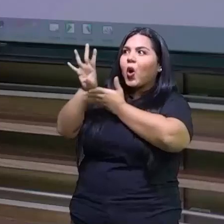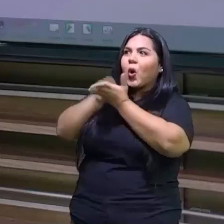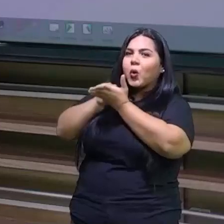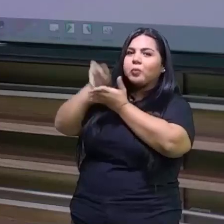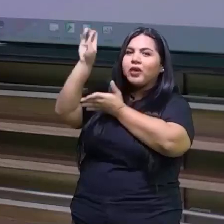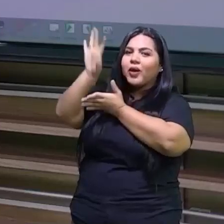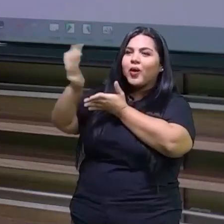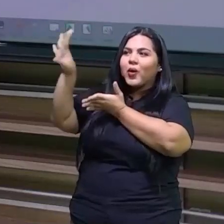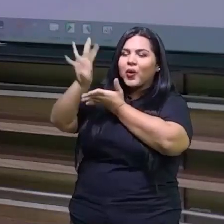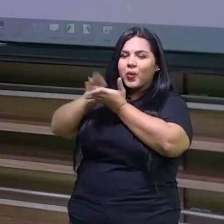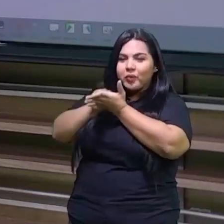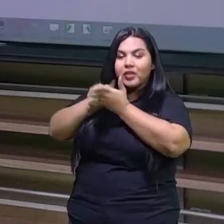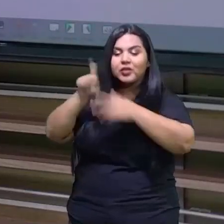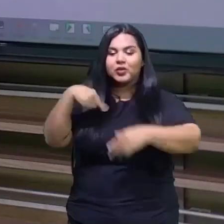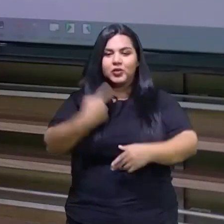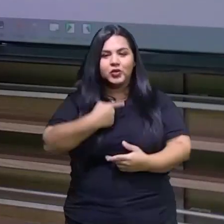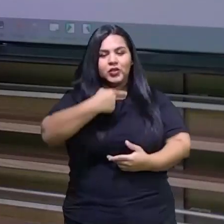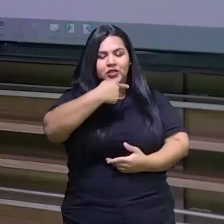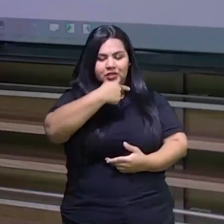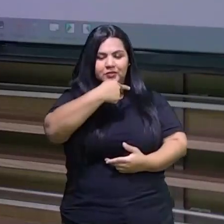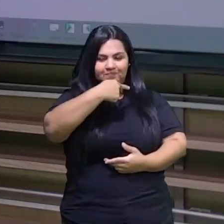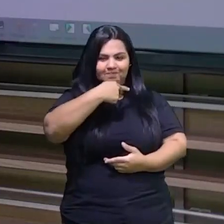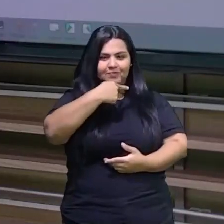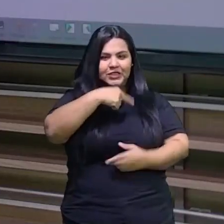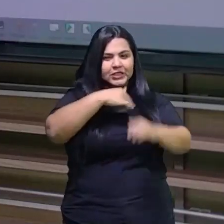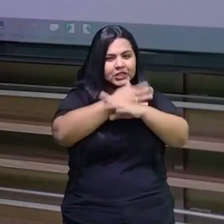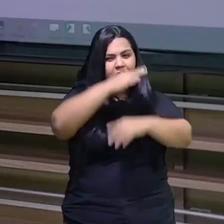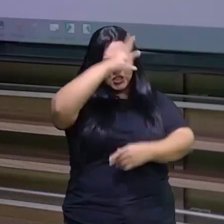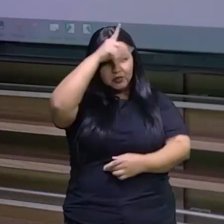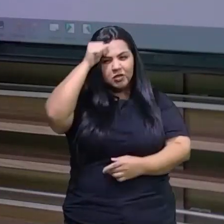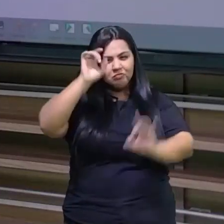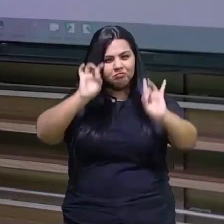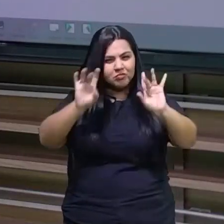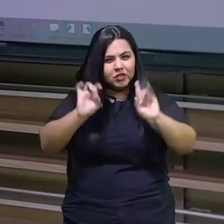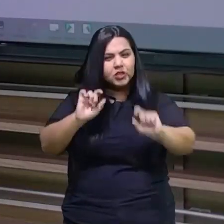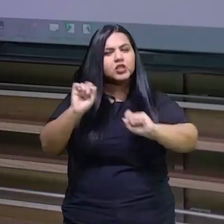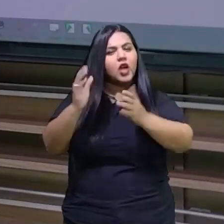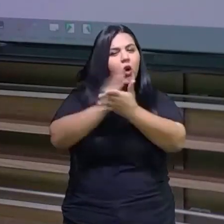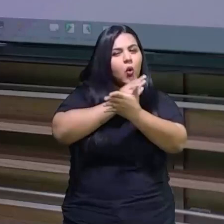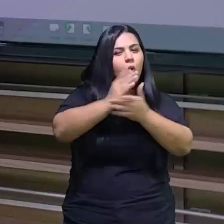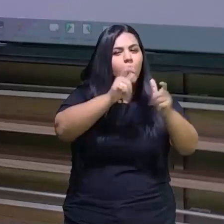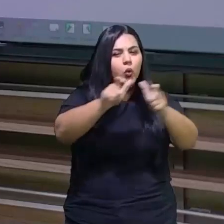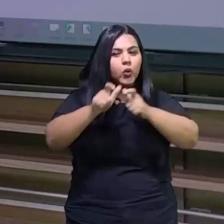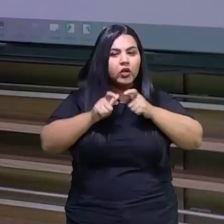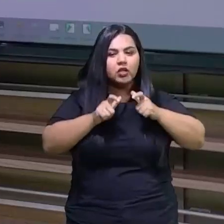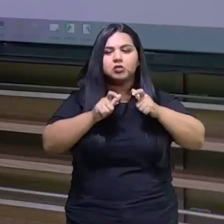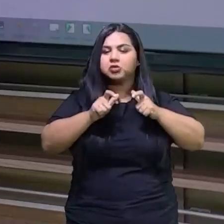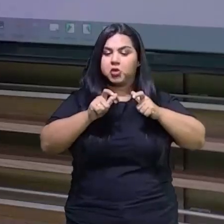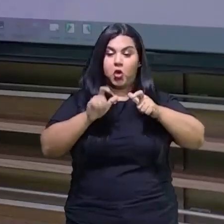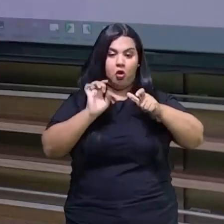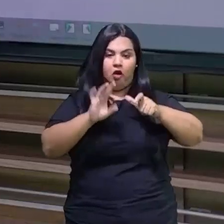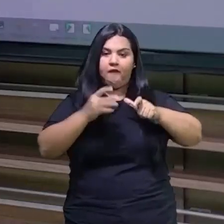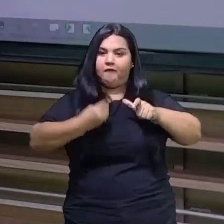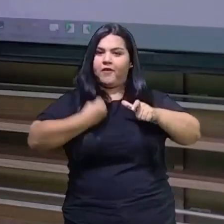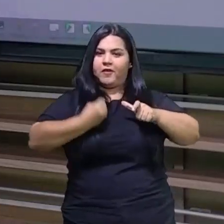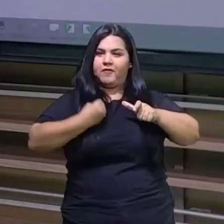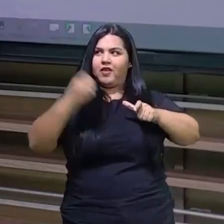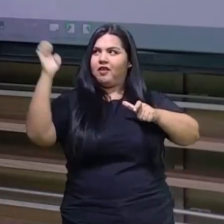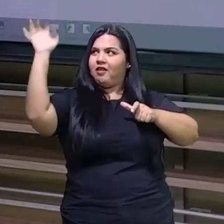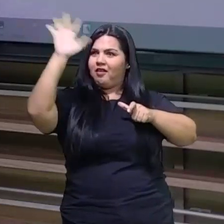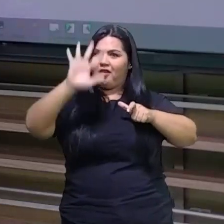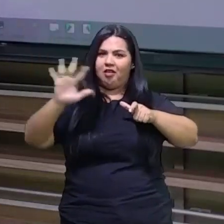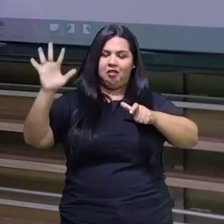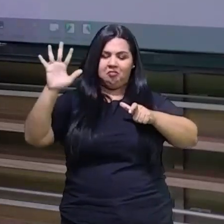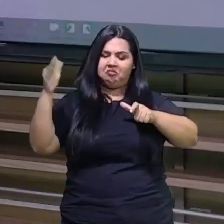a nossa cidade, em especial Manaus, tinha alguns lugares que eram somente ali dos europeus, era o lugar que eles investiam